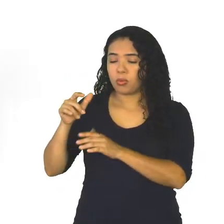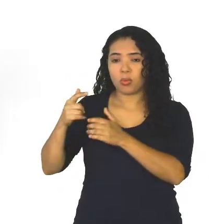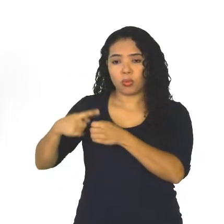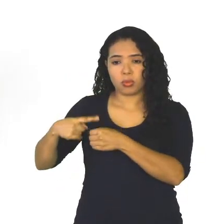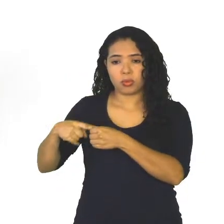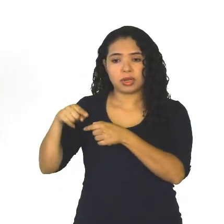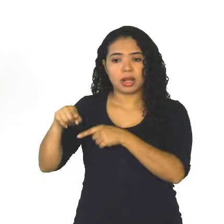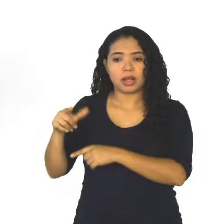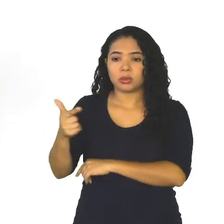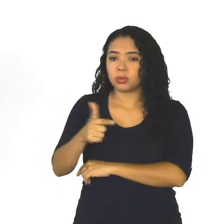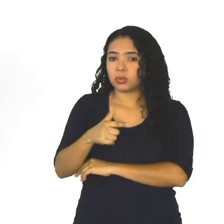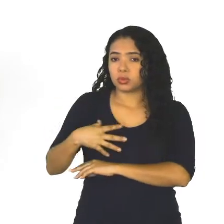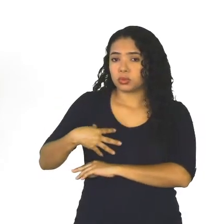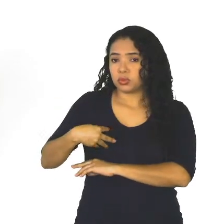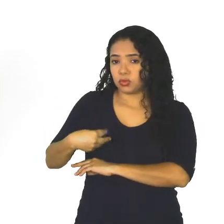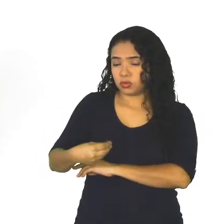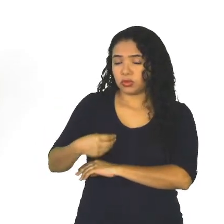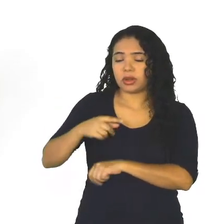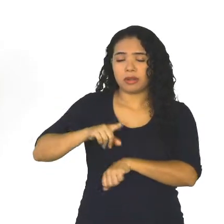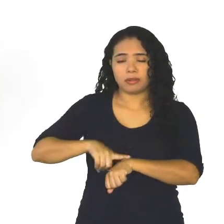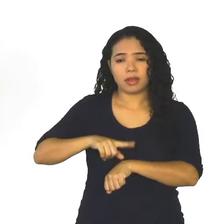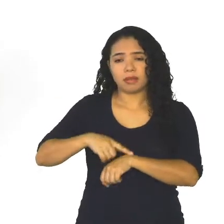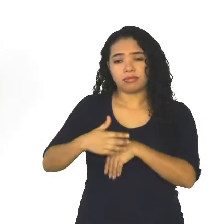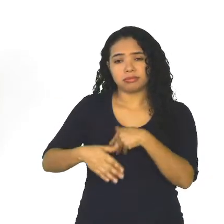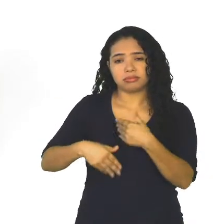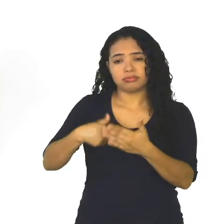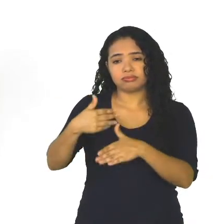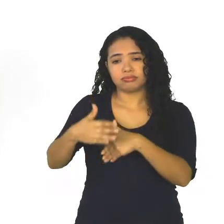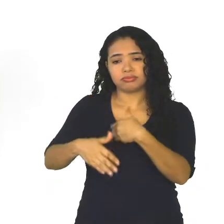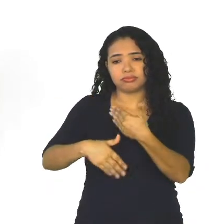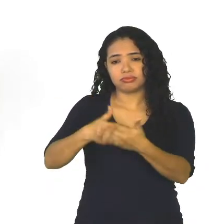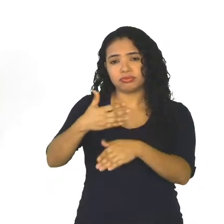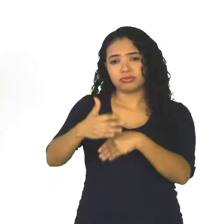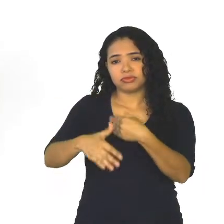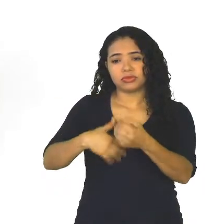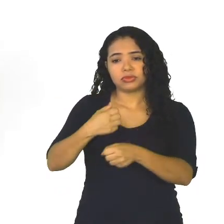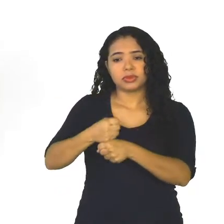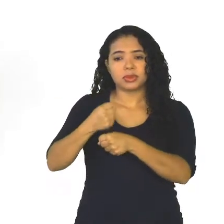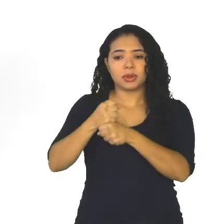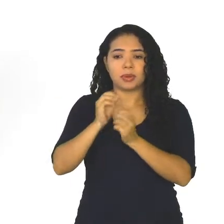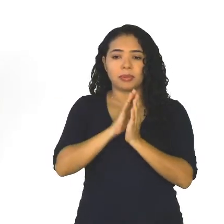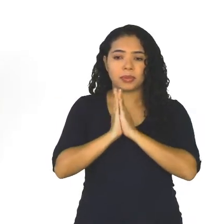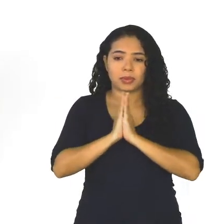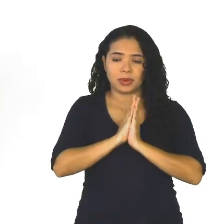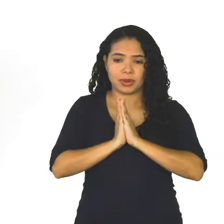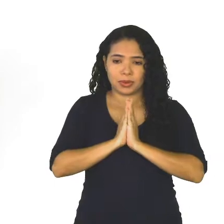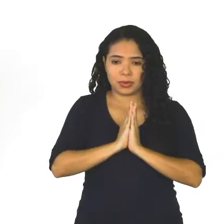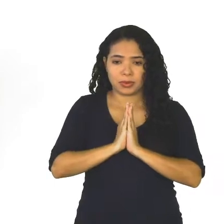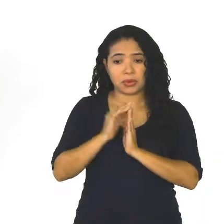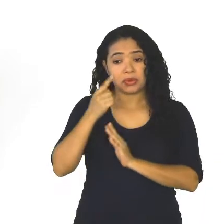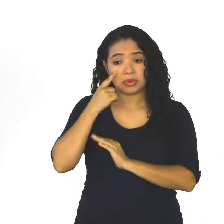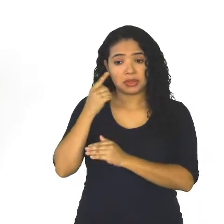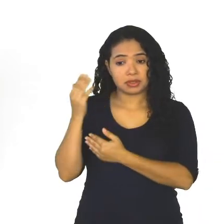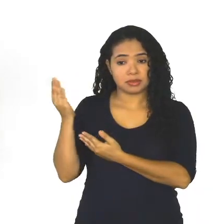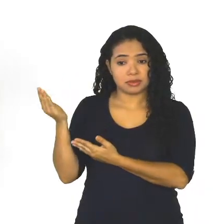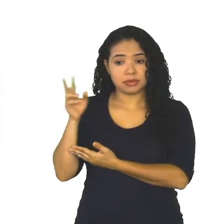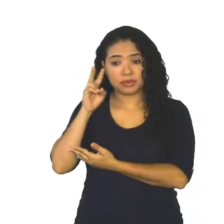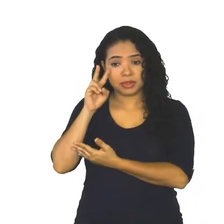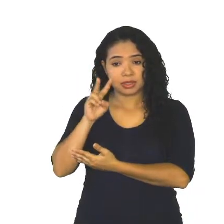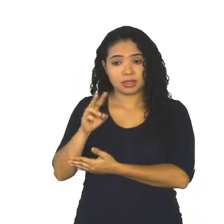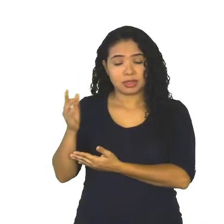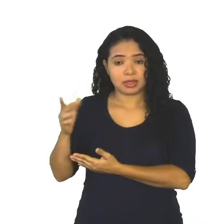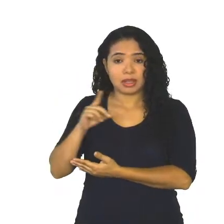desta forma passava seu tempo construindo bonecos. Fecha aspas. Vocês viram aí que tem